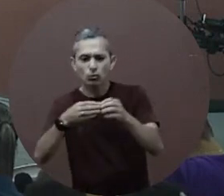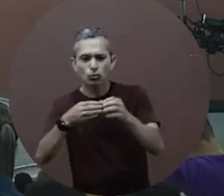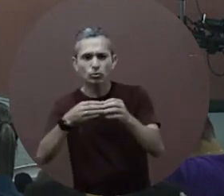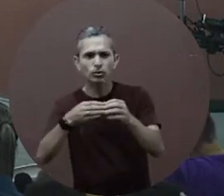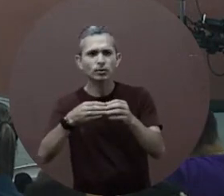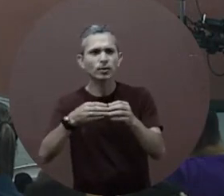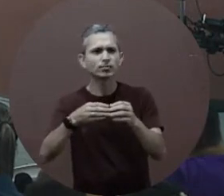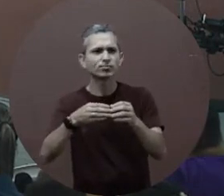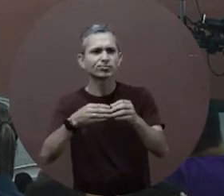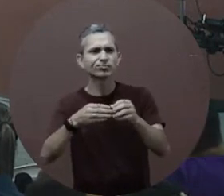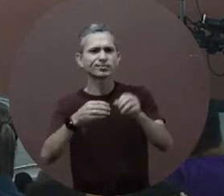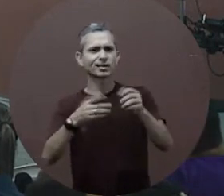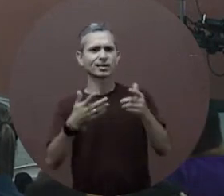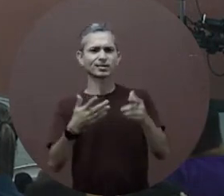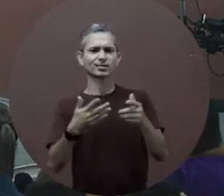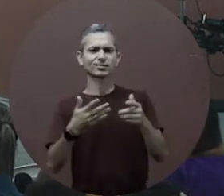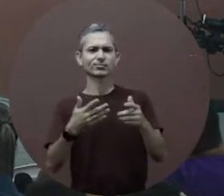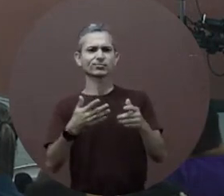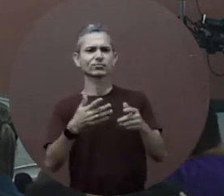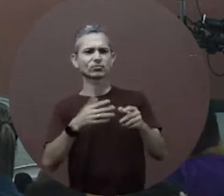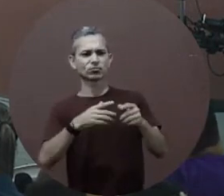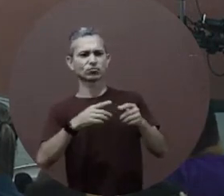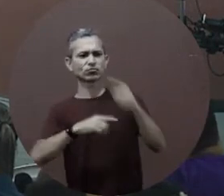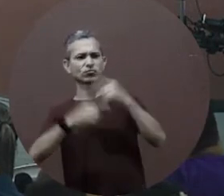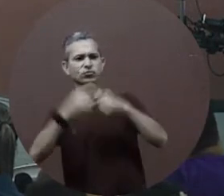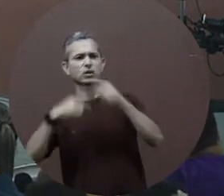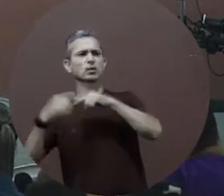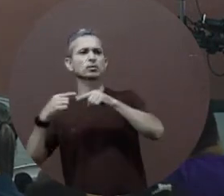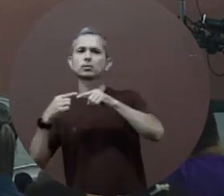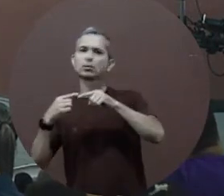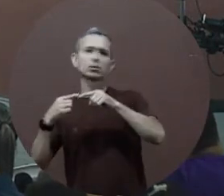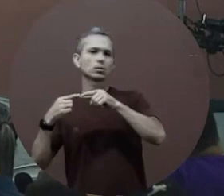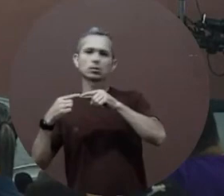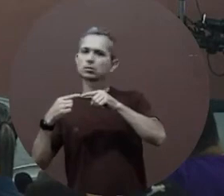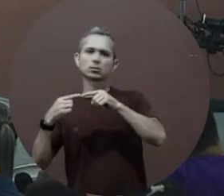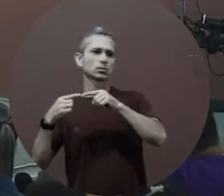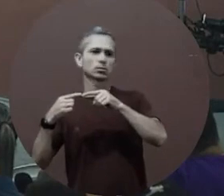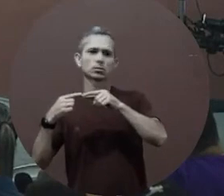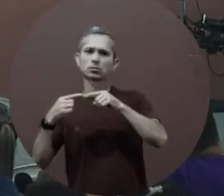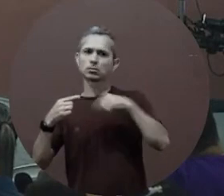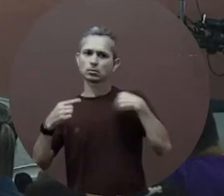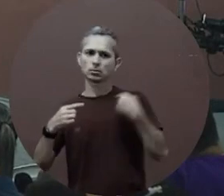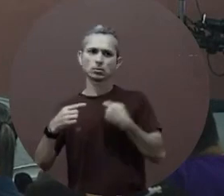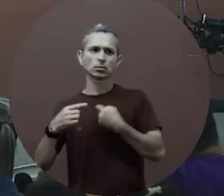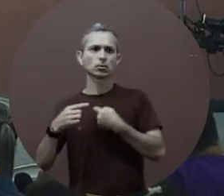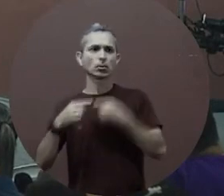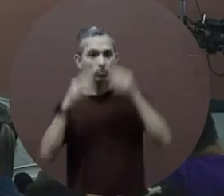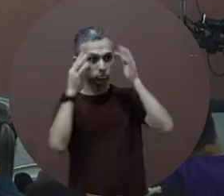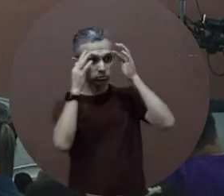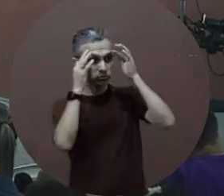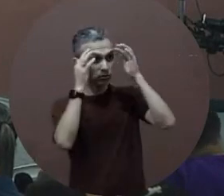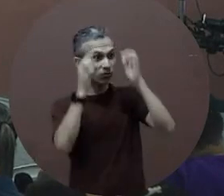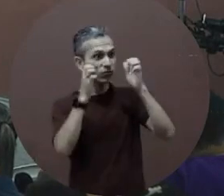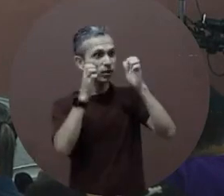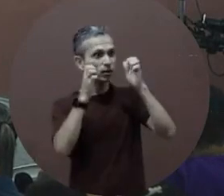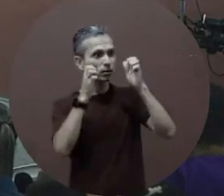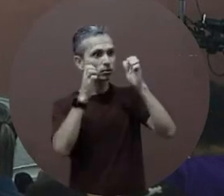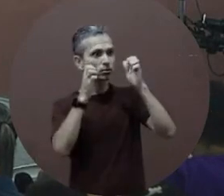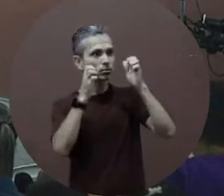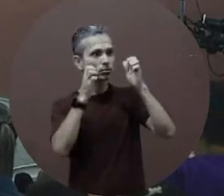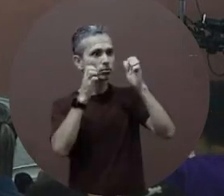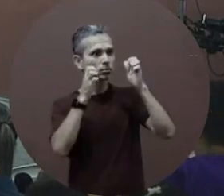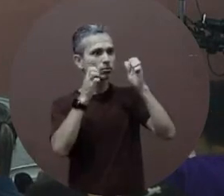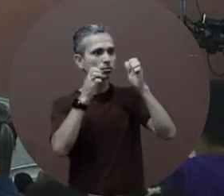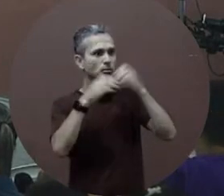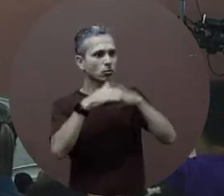perdição, mas somos da fé para a preservação da alma. Gente, isso é muito sério o que ele está